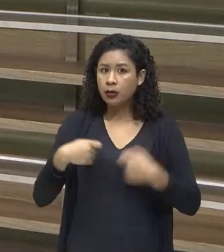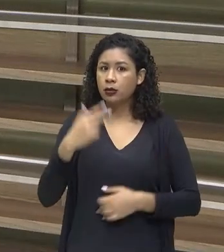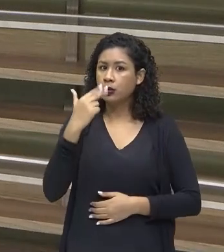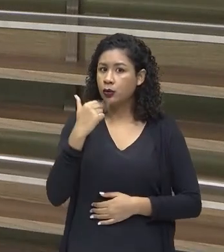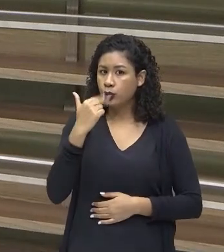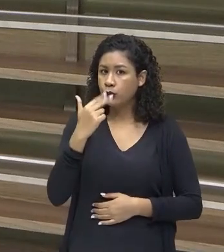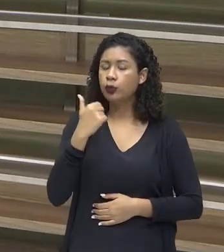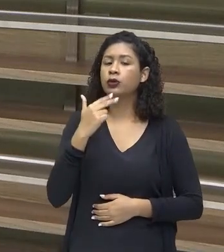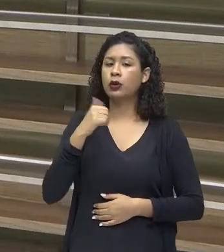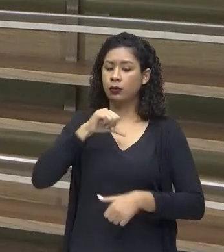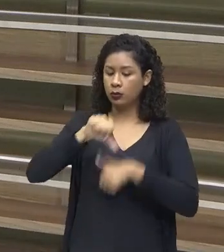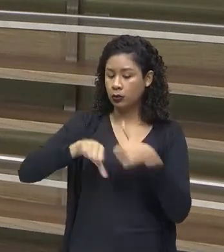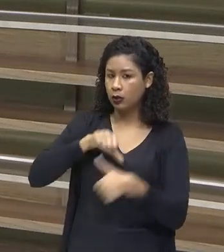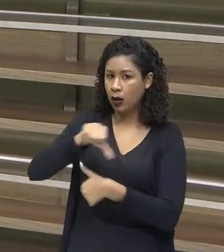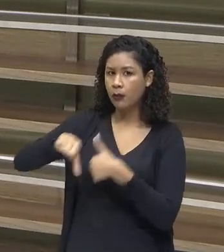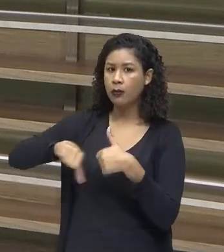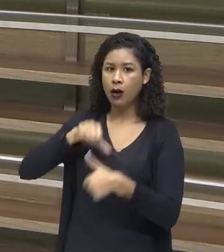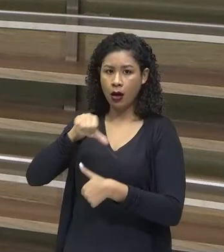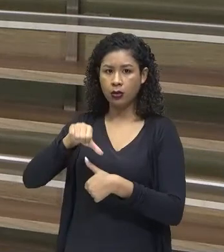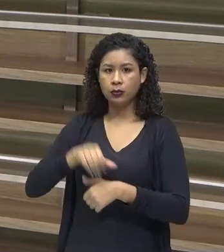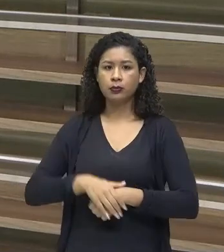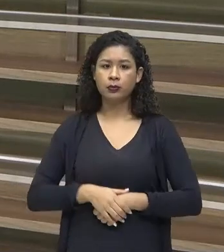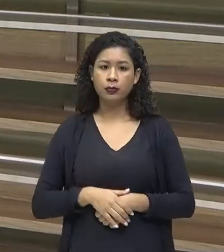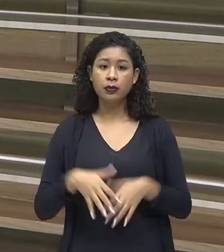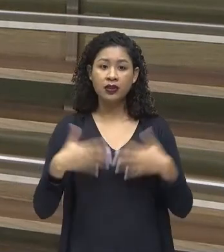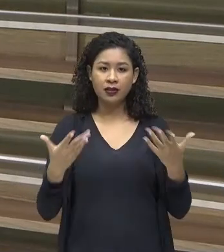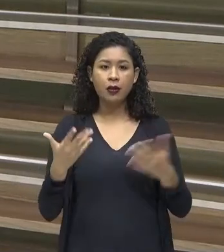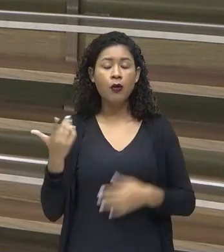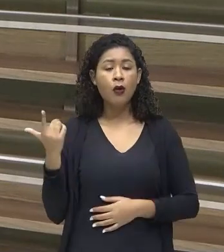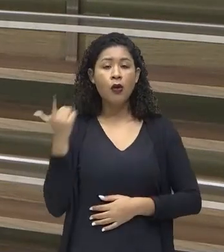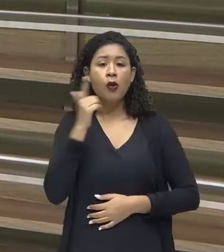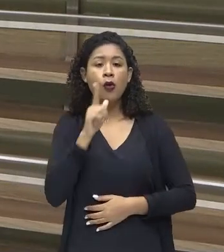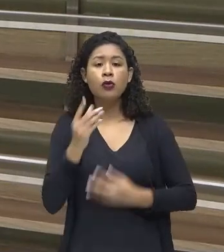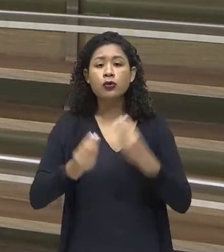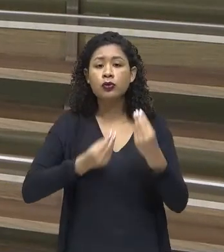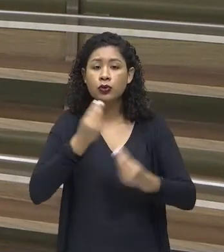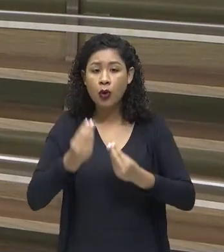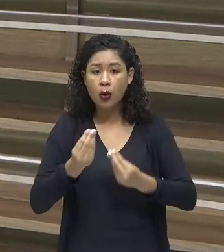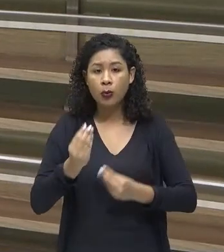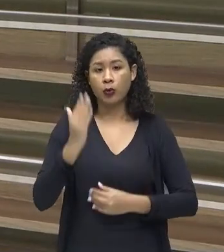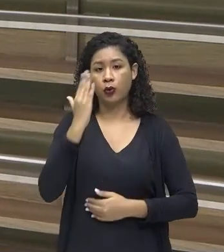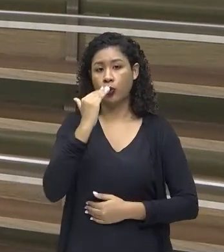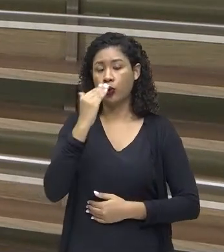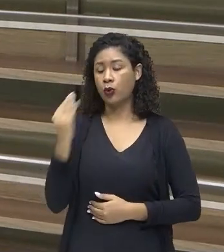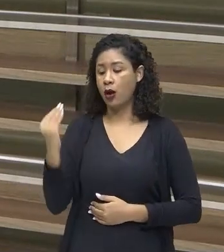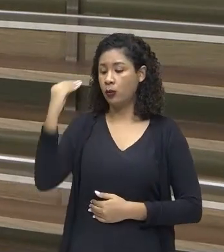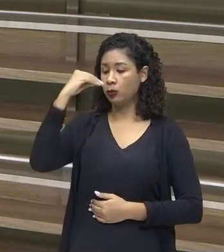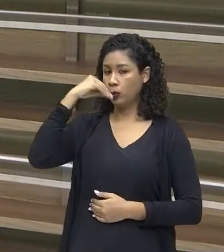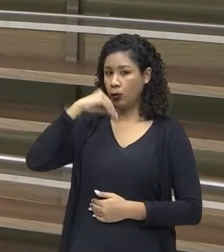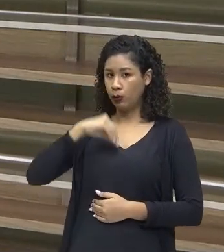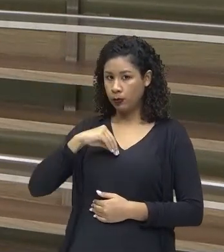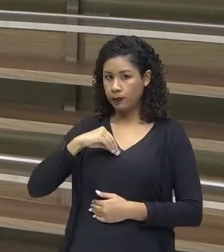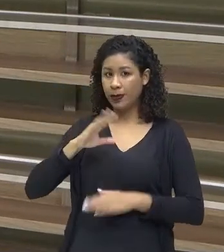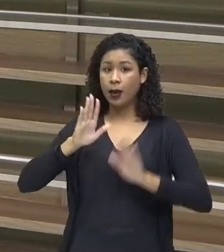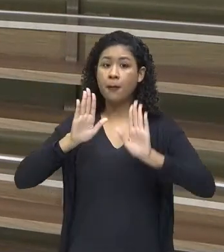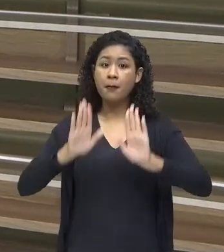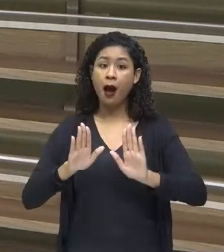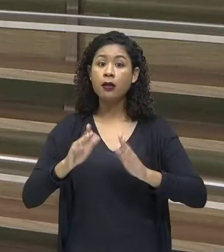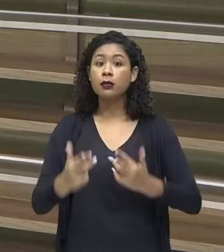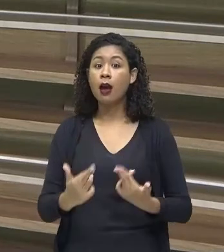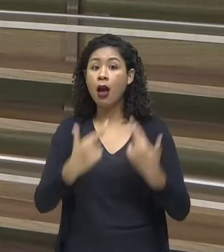seu metabolismo e a gente consegue esse nutriente através da alimentação. Só que quem faz